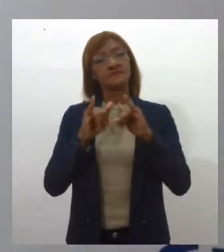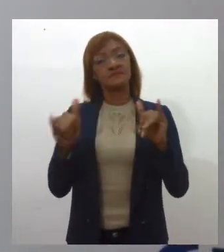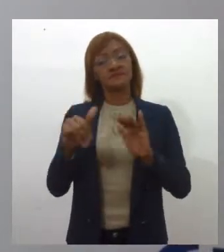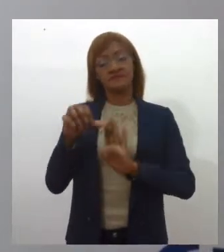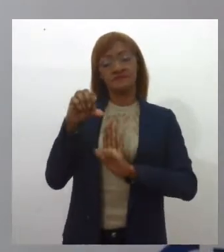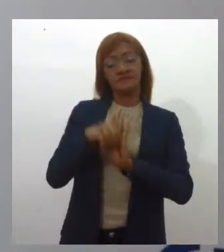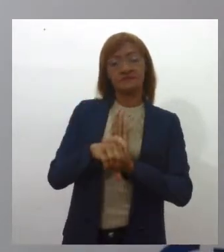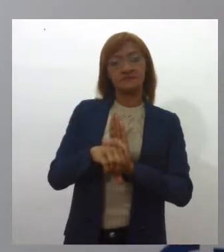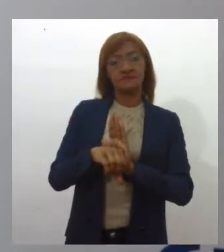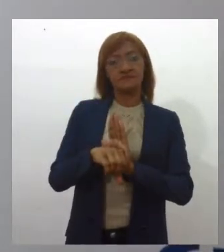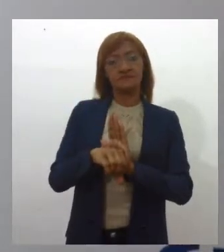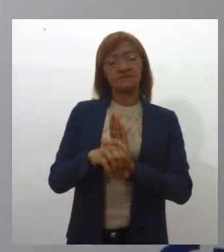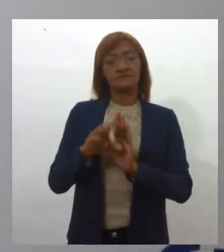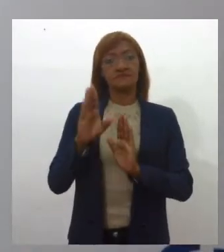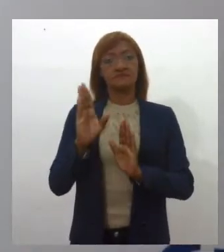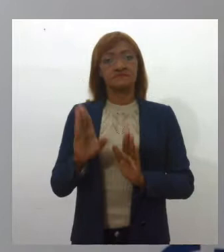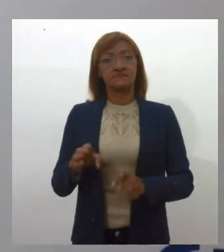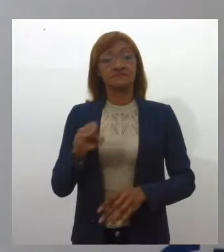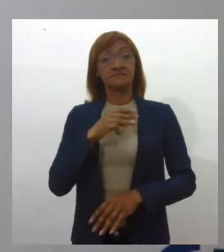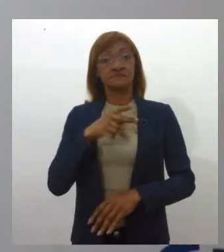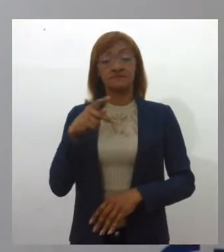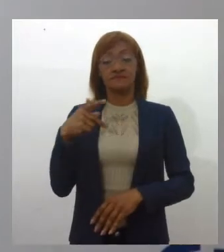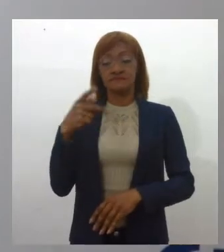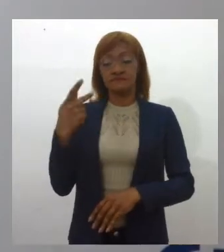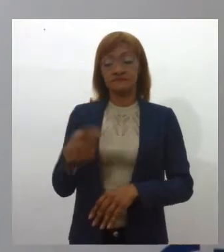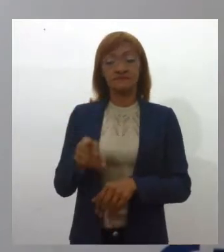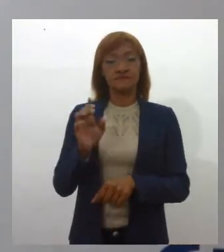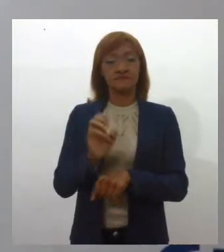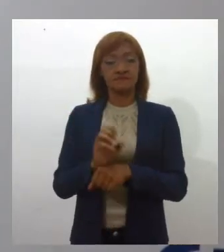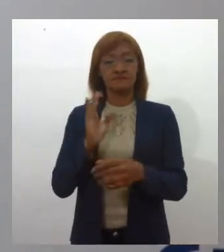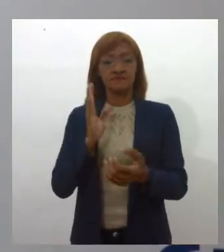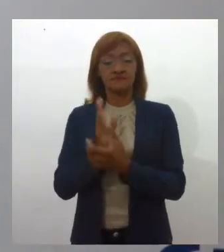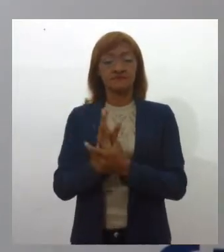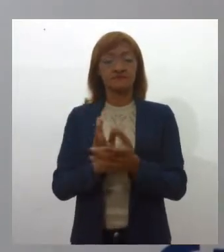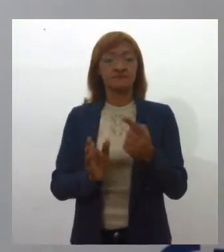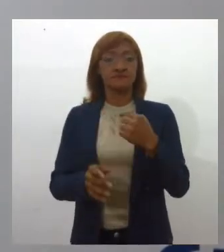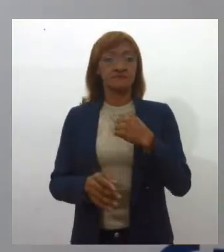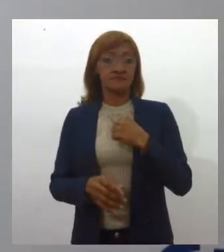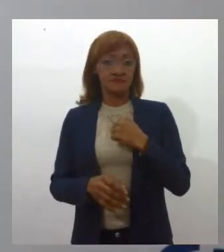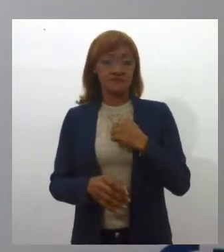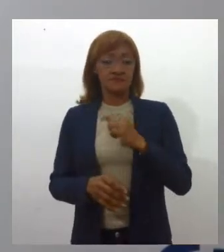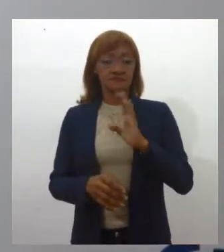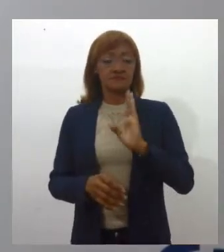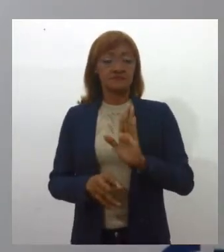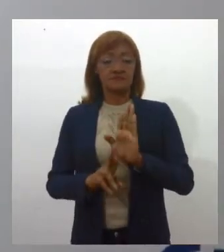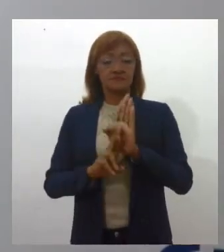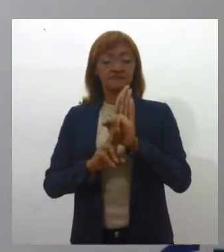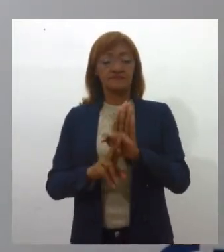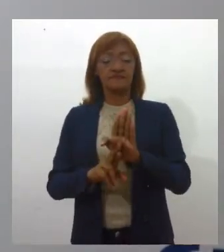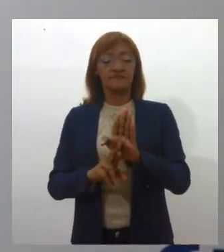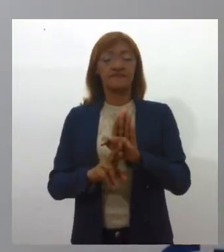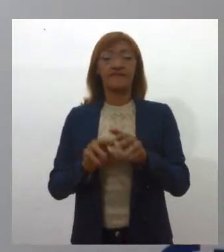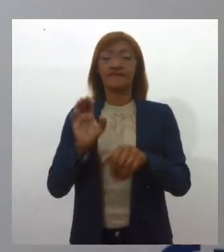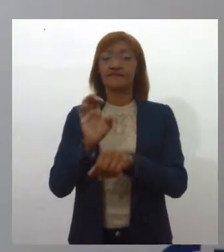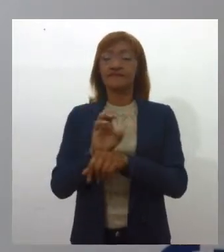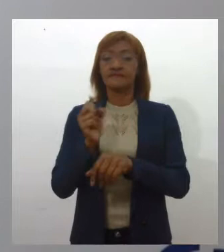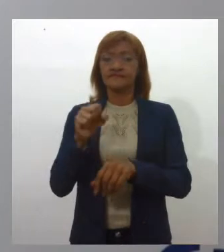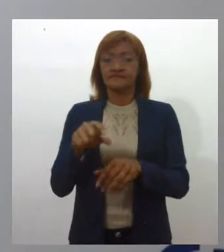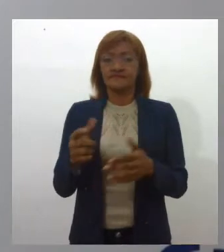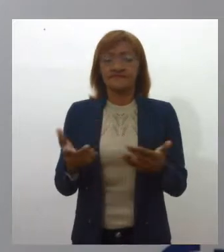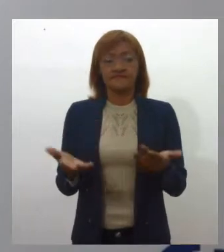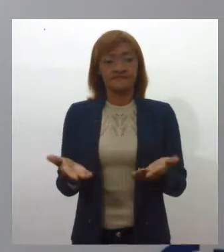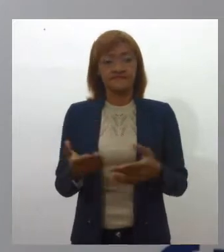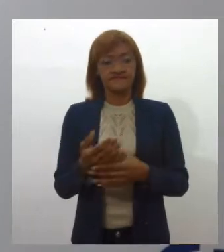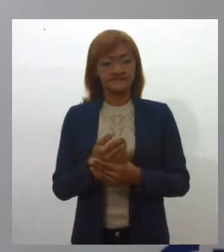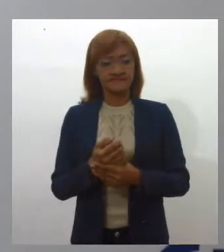a Procuradoria-Geral do Estado fez contra a minha pessoa, deputado estadual, representando, no caso, o Estado de Sergipe, ou seja,